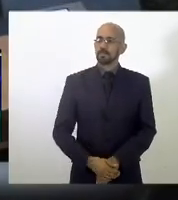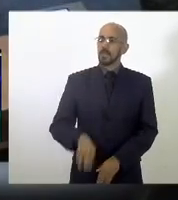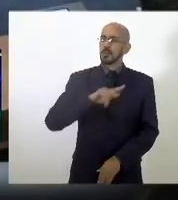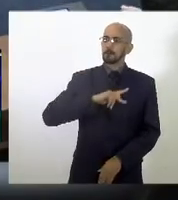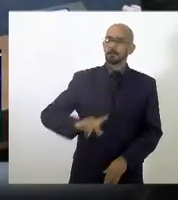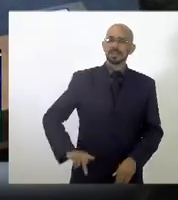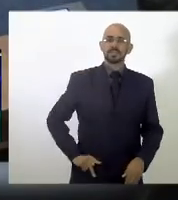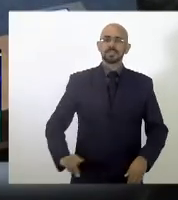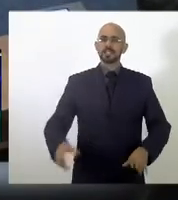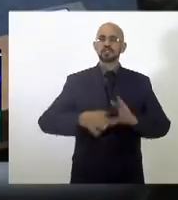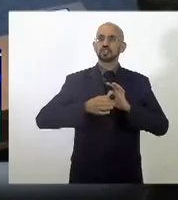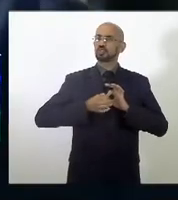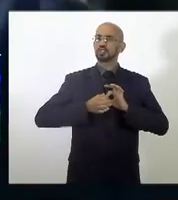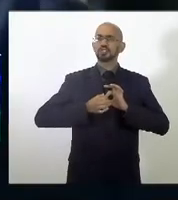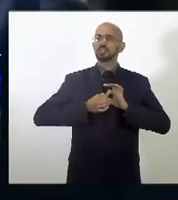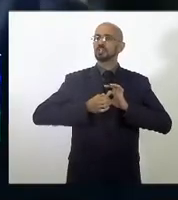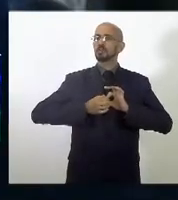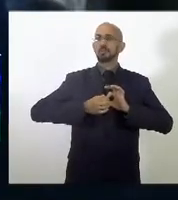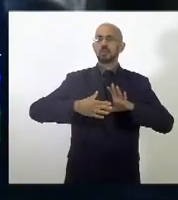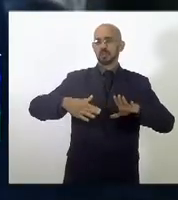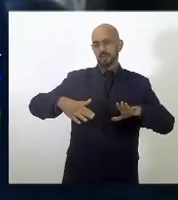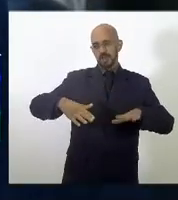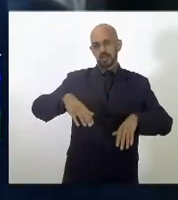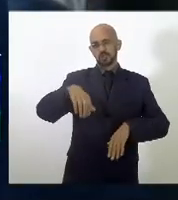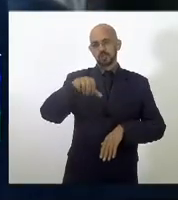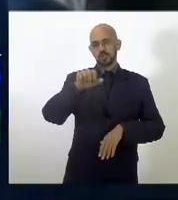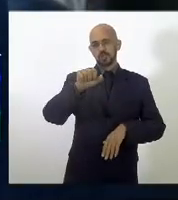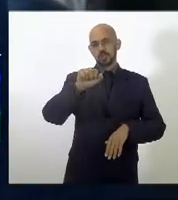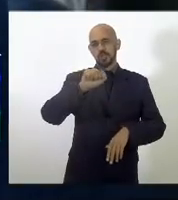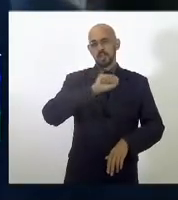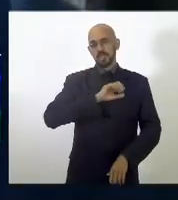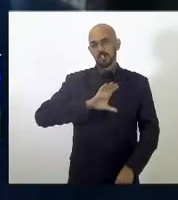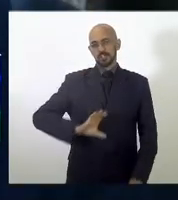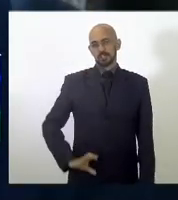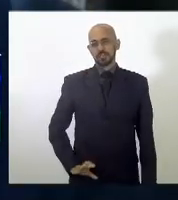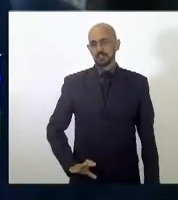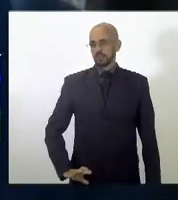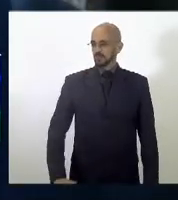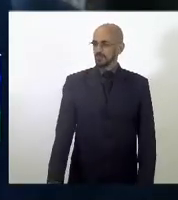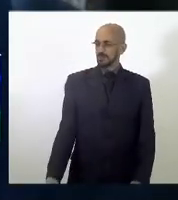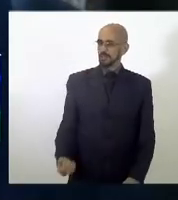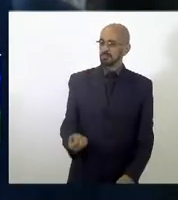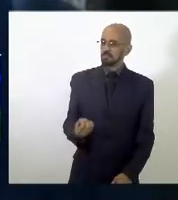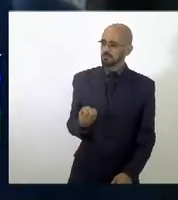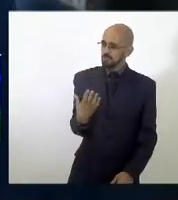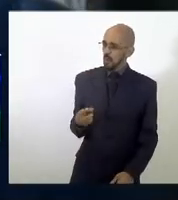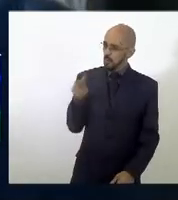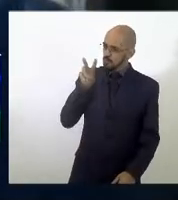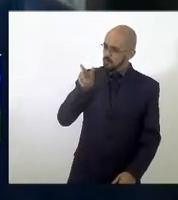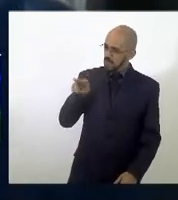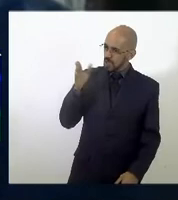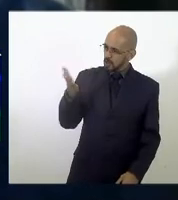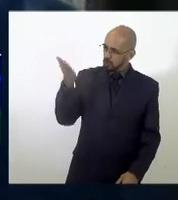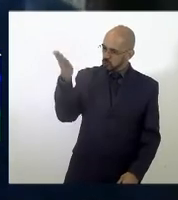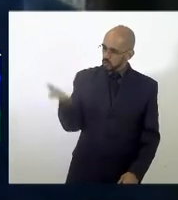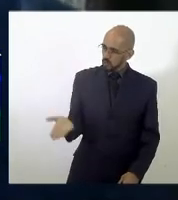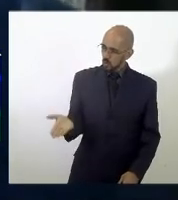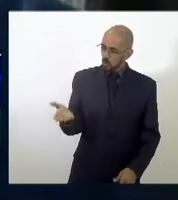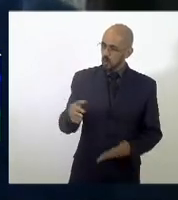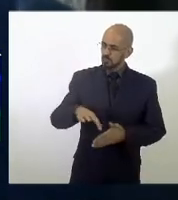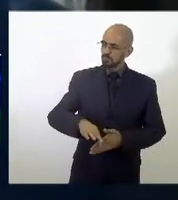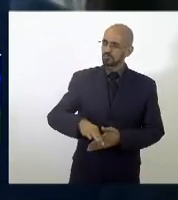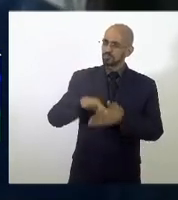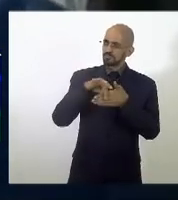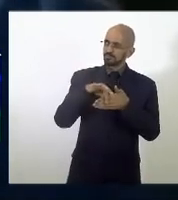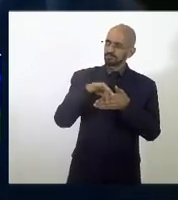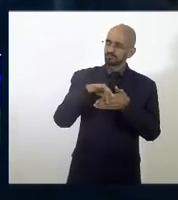Presidente democrático André Siciliano, que bom vê-lo aí à frente